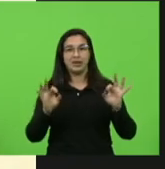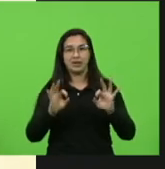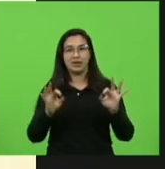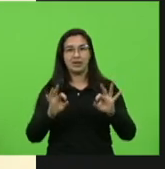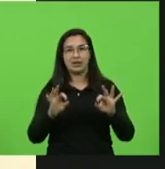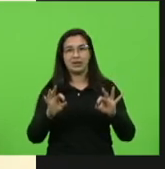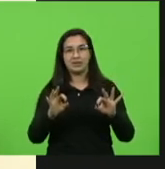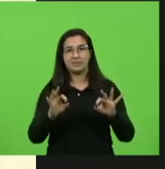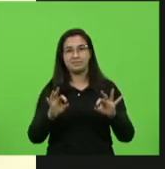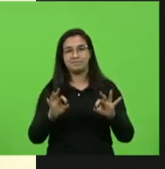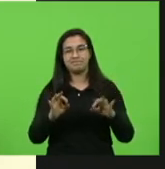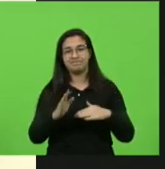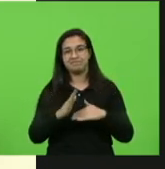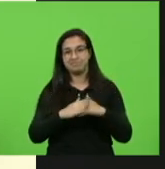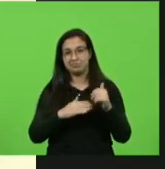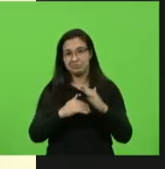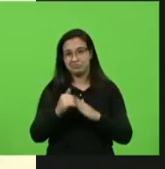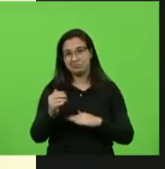Absolutamente nenhuma.